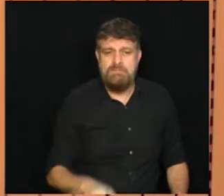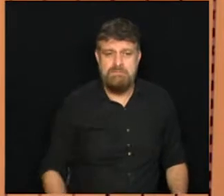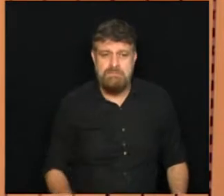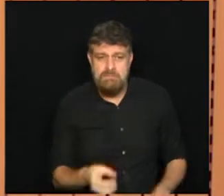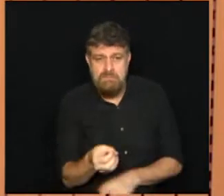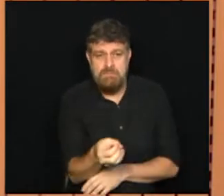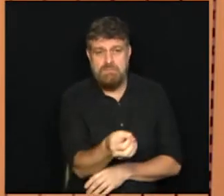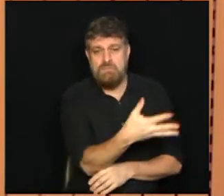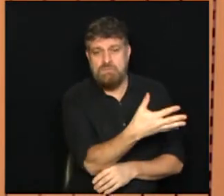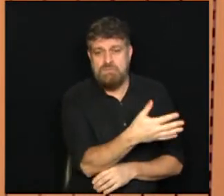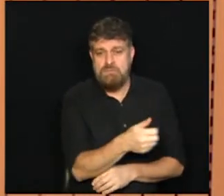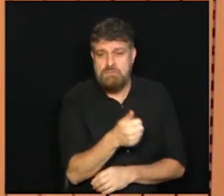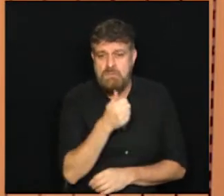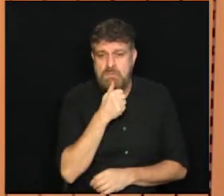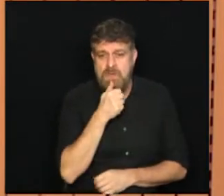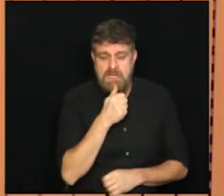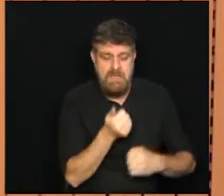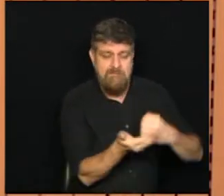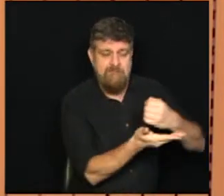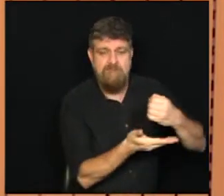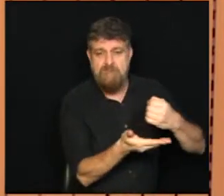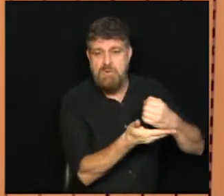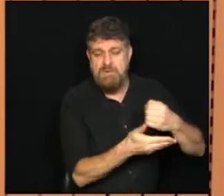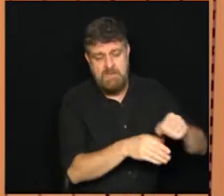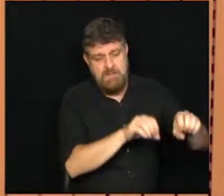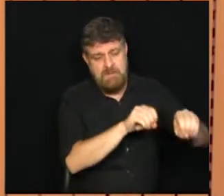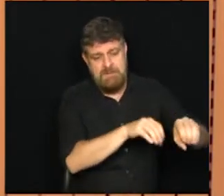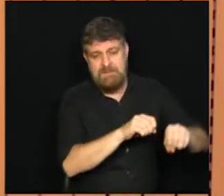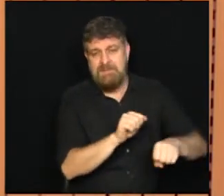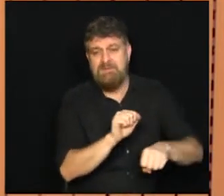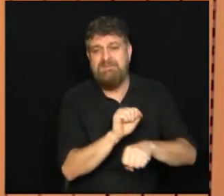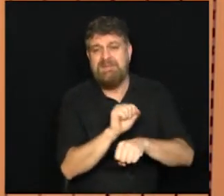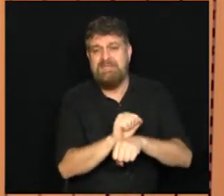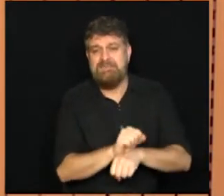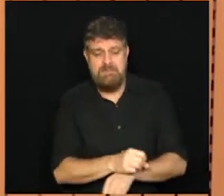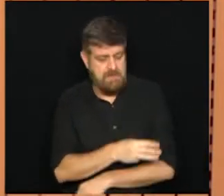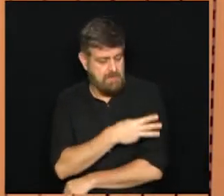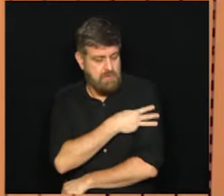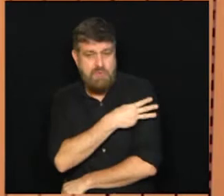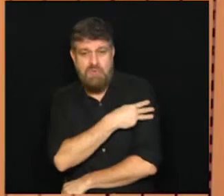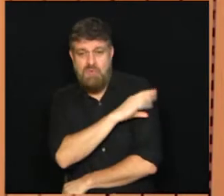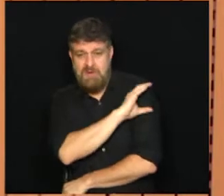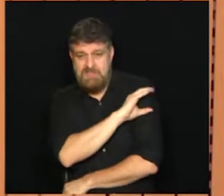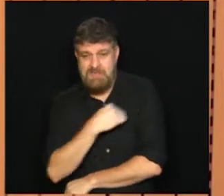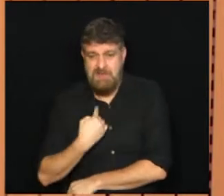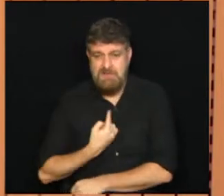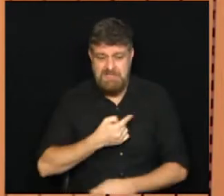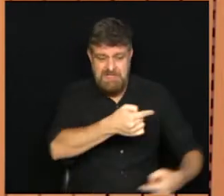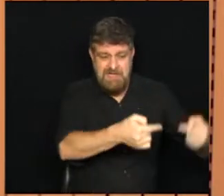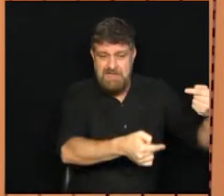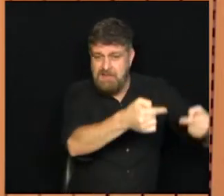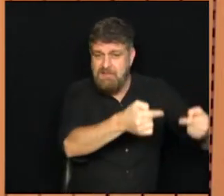né, ainda no ensino fundamental e não só esperar o ensino médio para a gente começar a debater essas questões.